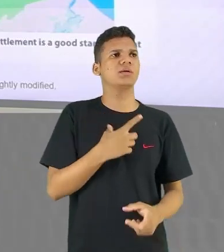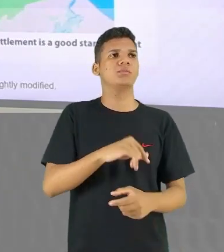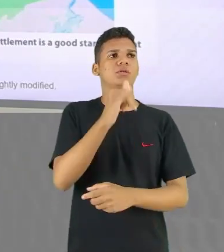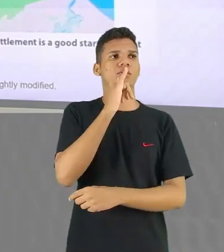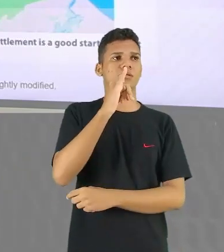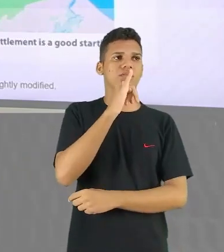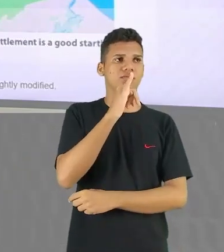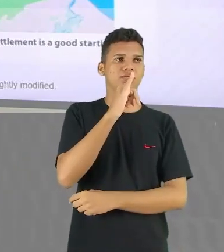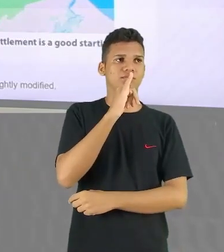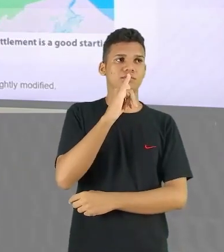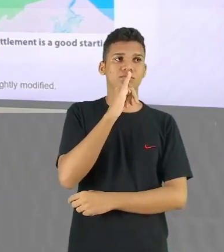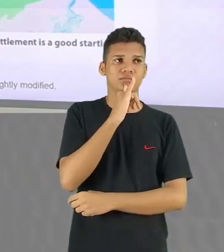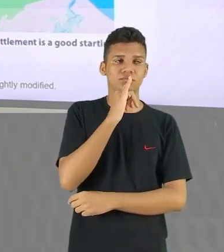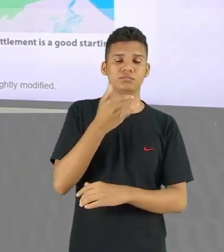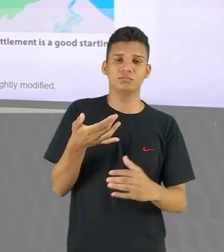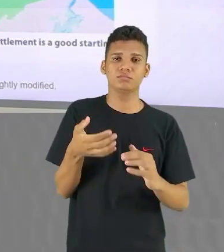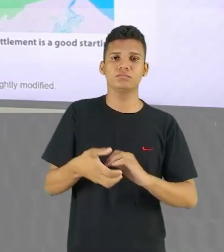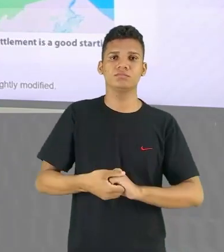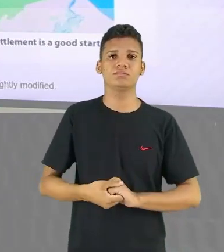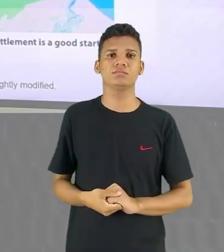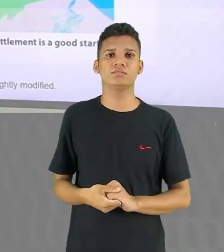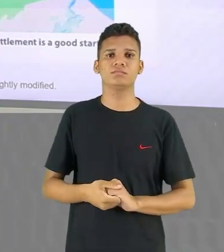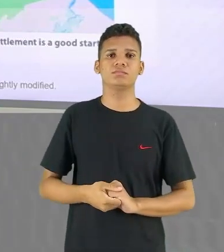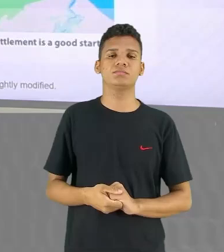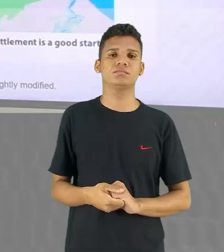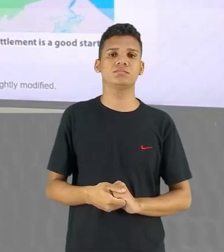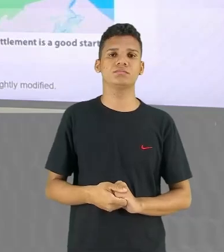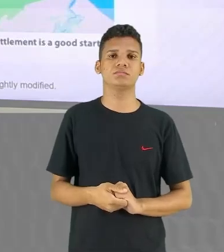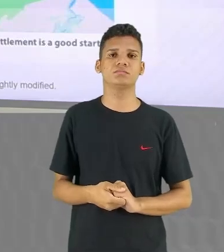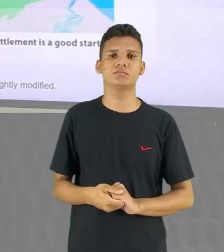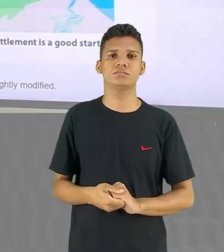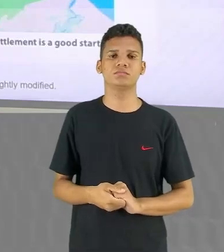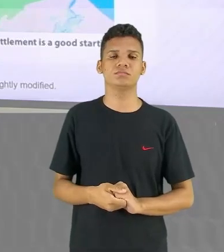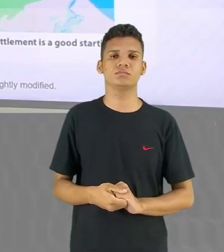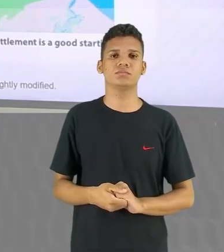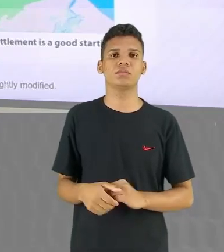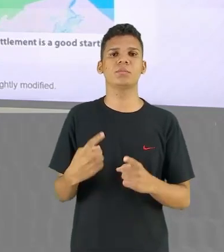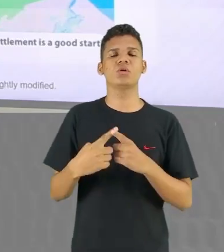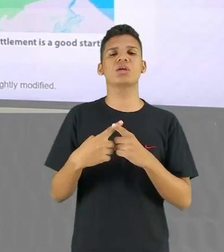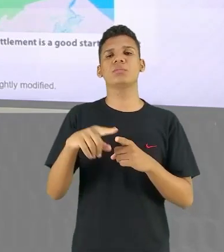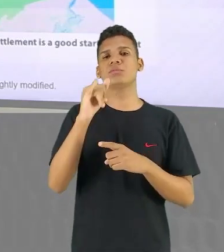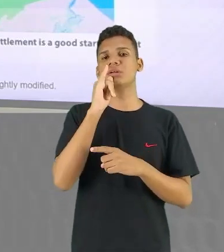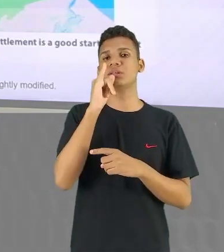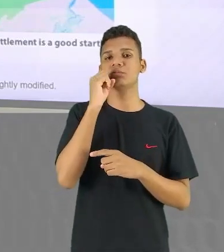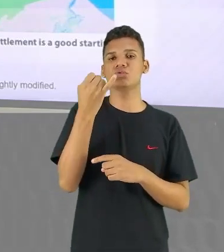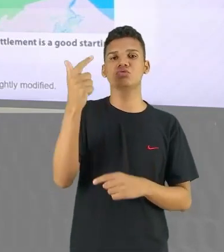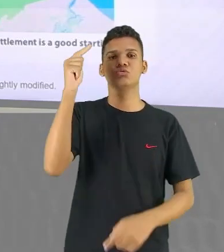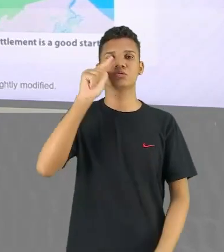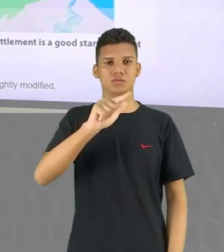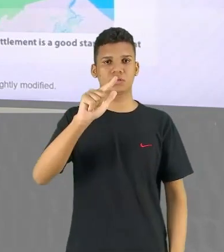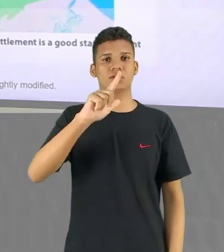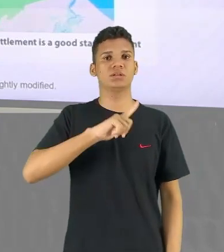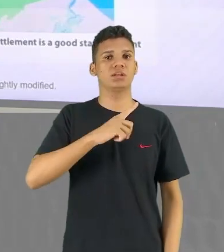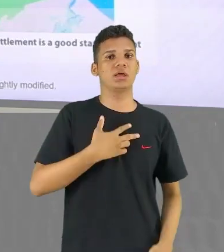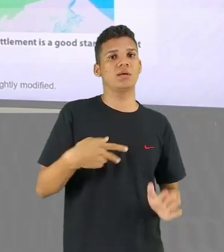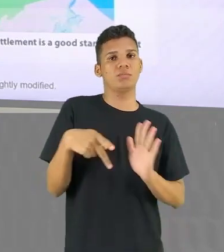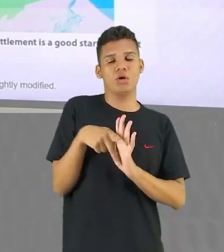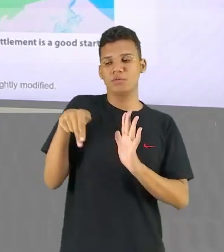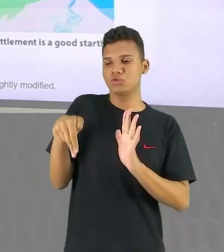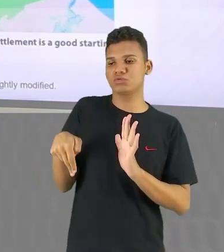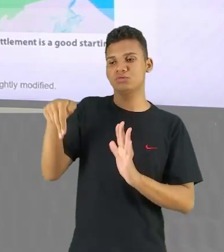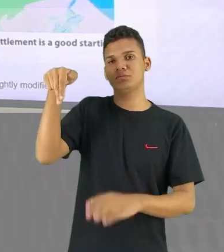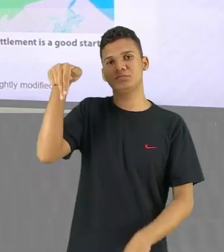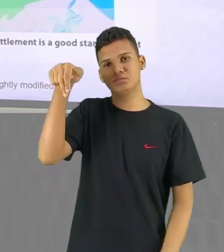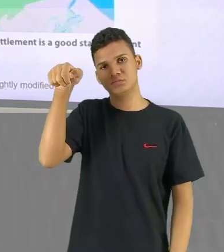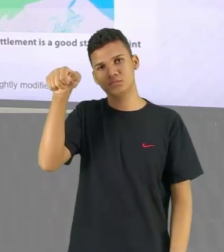partida, starting point. Um bom ponto de partida para alcançar a parte nordeste